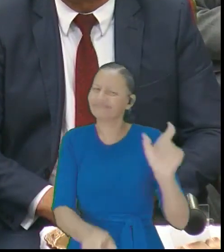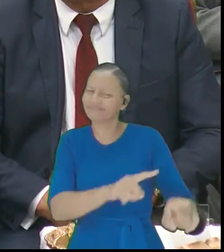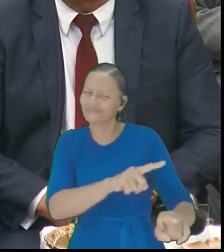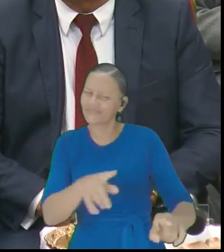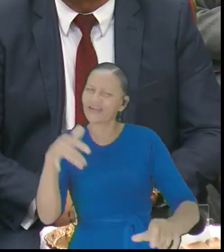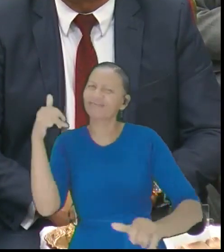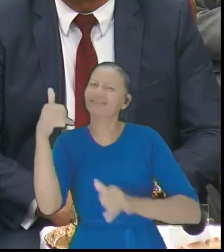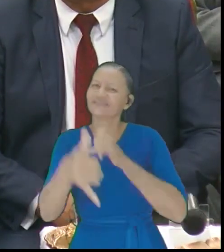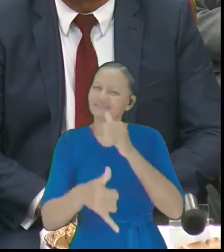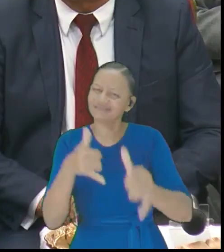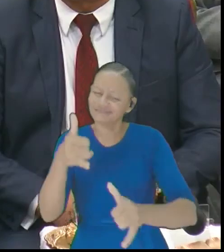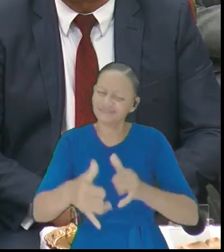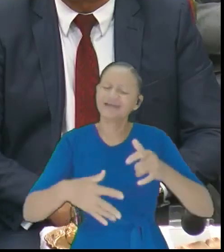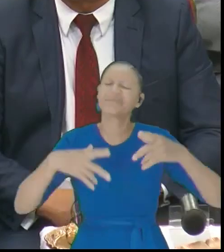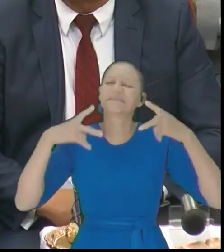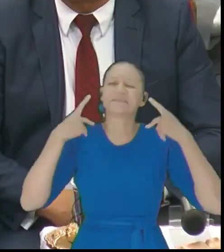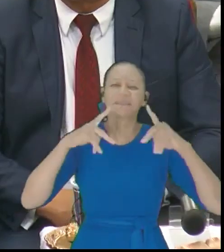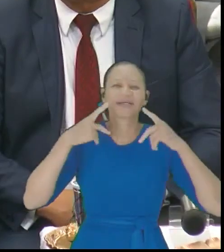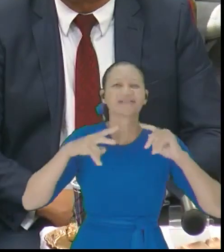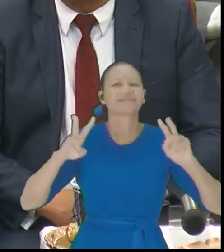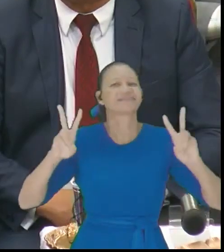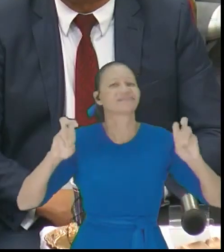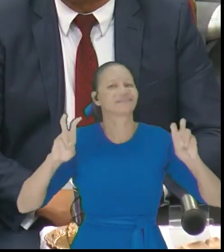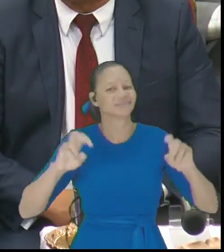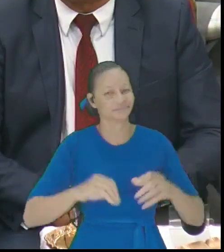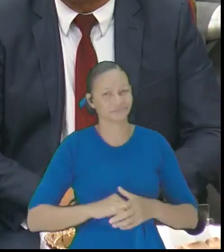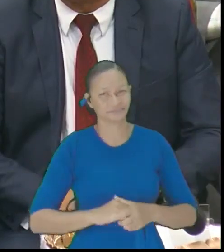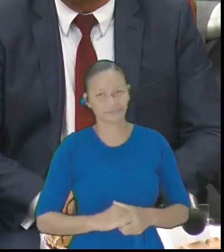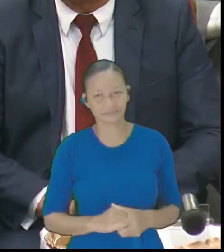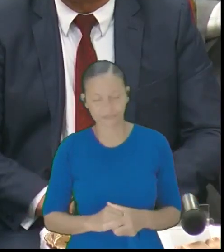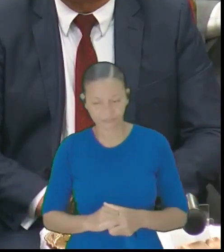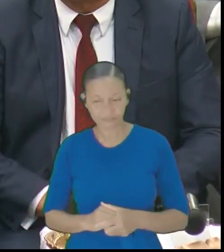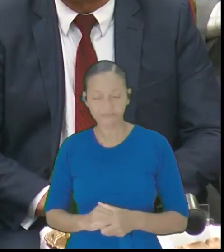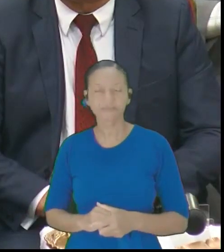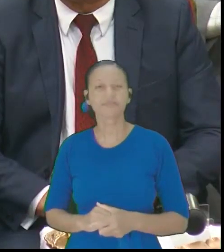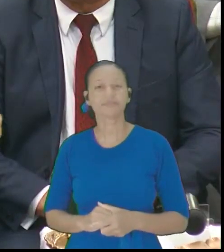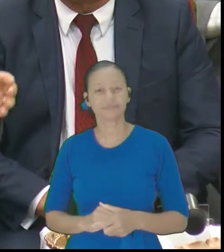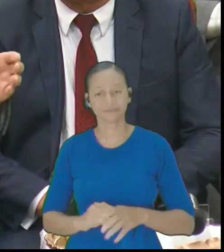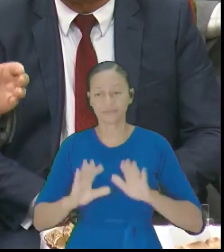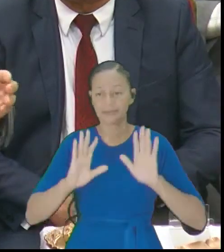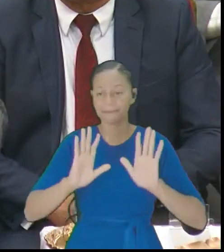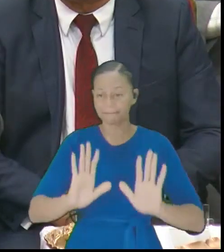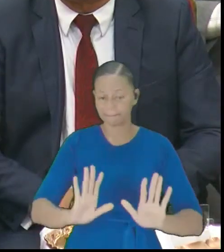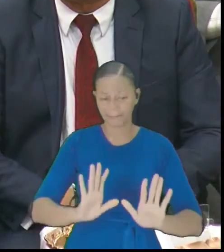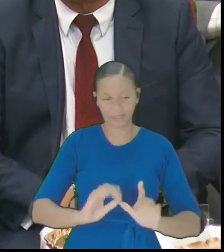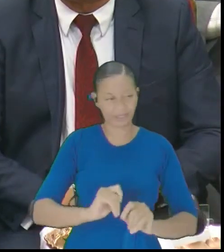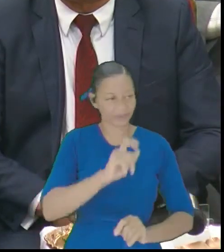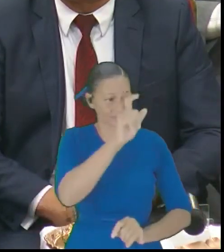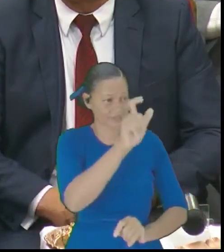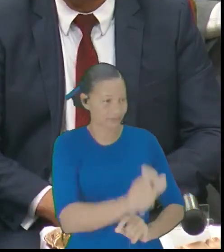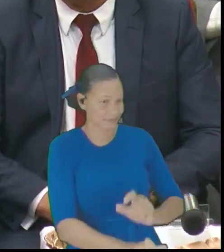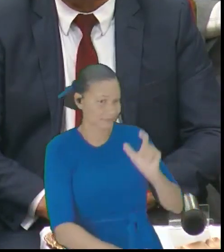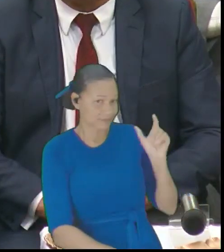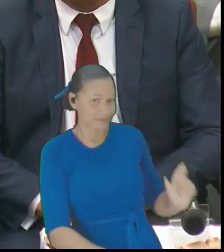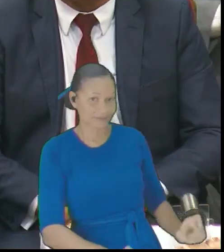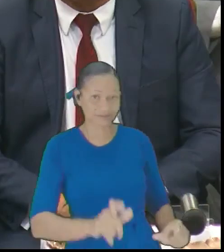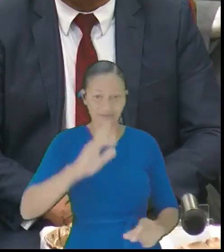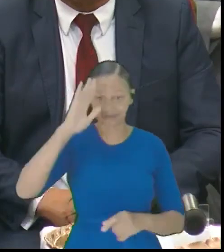muitas mensagens acerca disso aqui. Mas os personagens